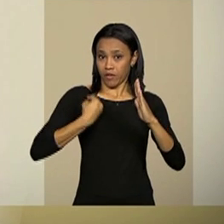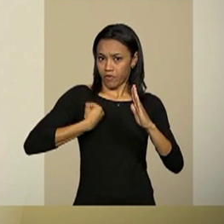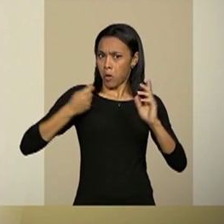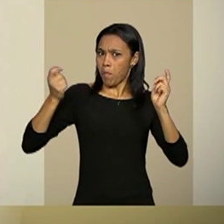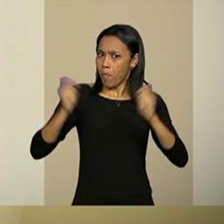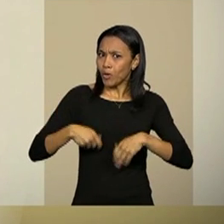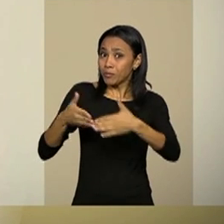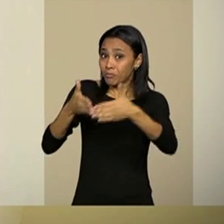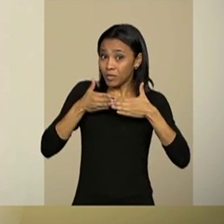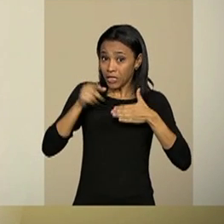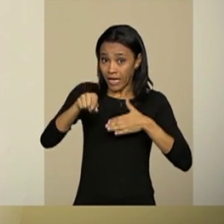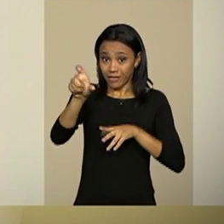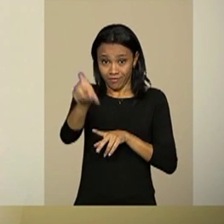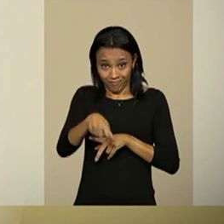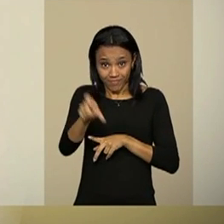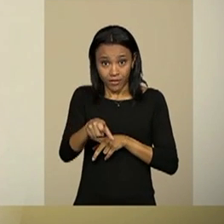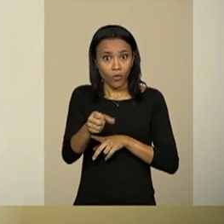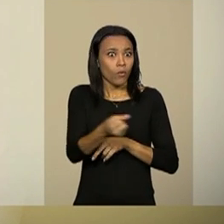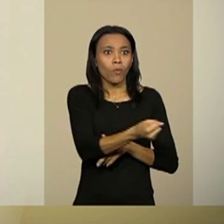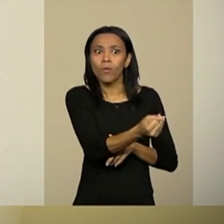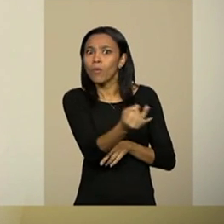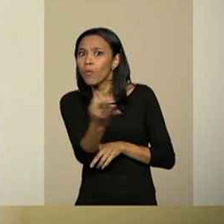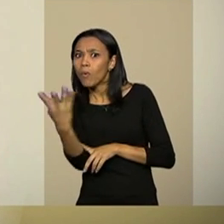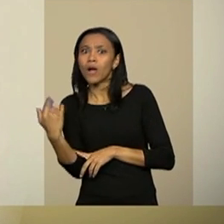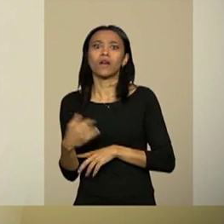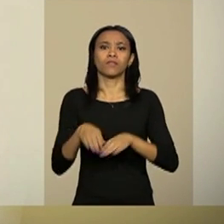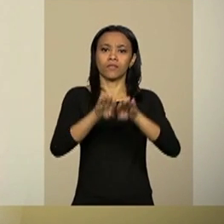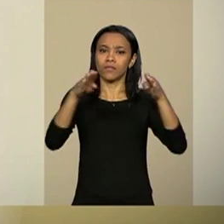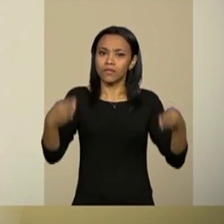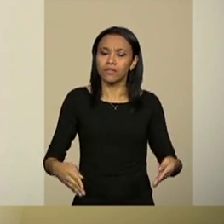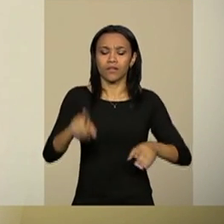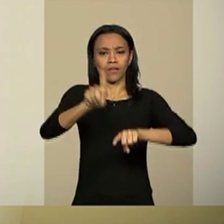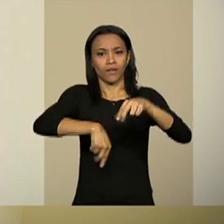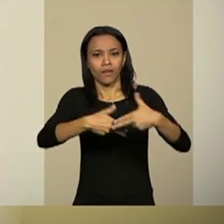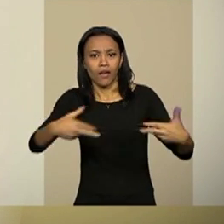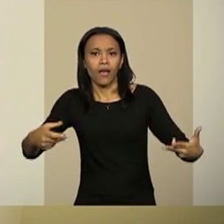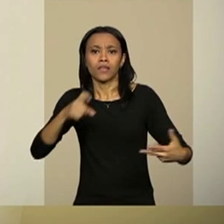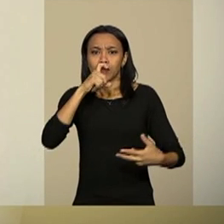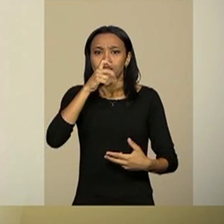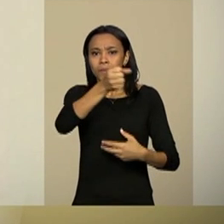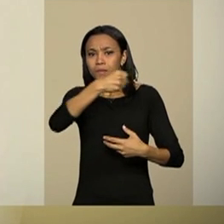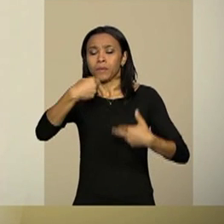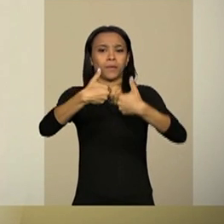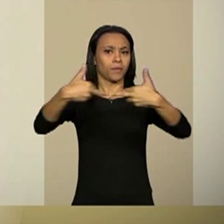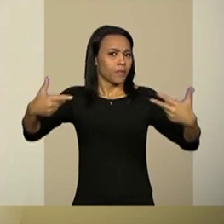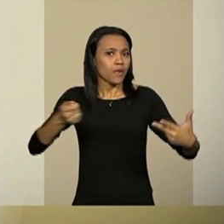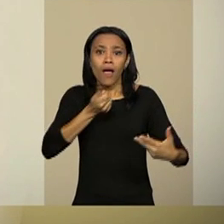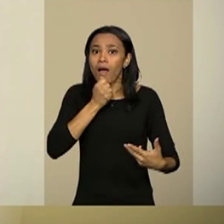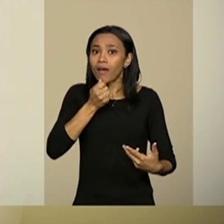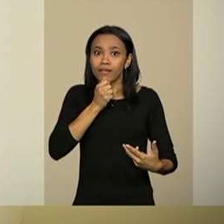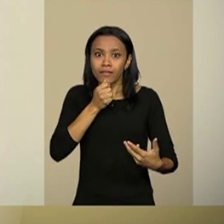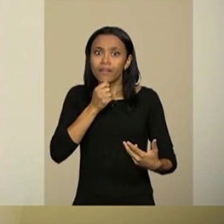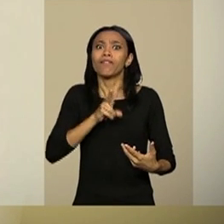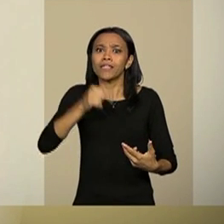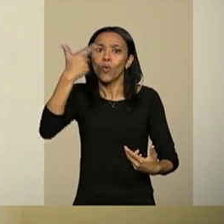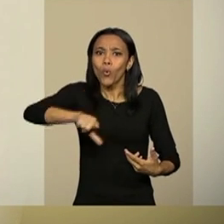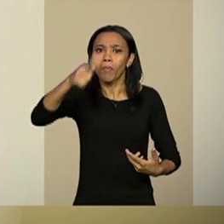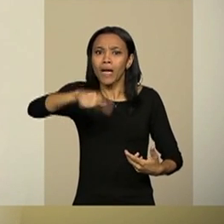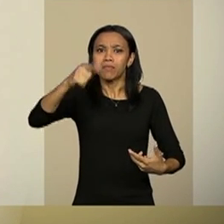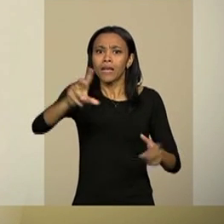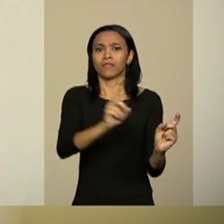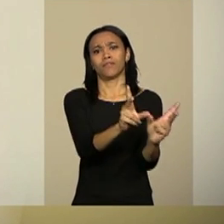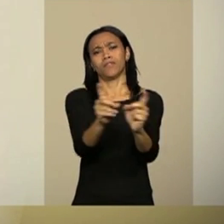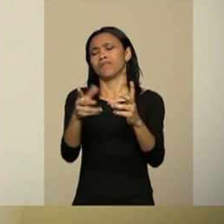pedir esse crédito quanto os móveis e eletrodomésticos ainda não serão vendidos não é mesmo serão